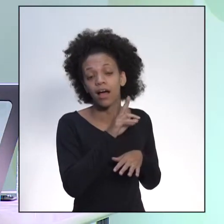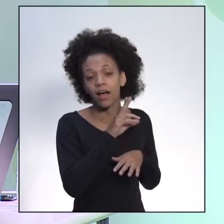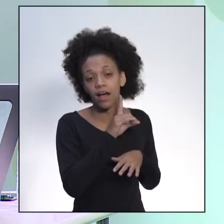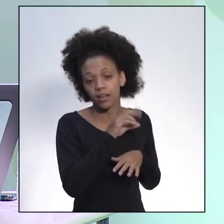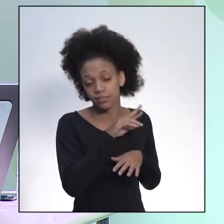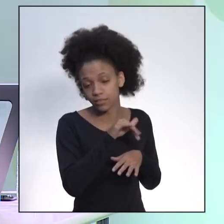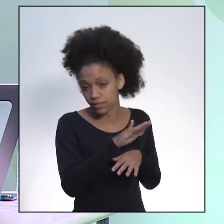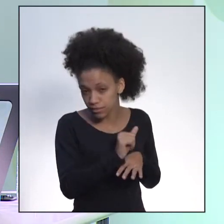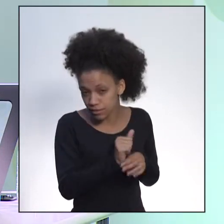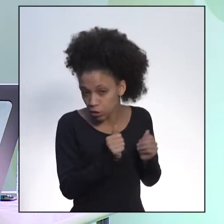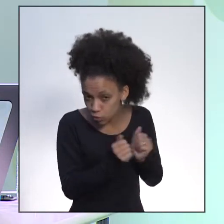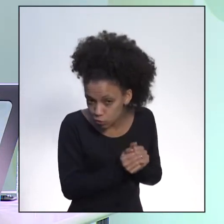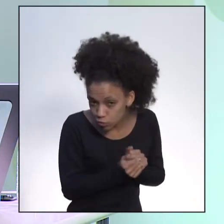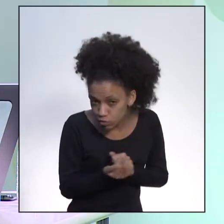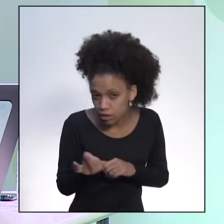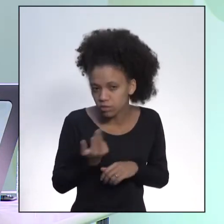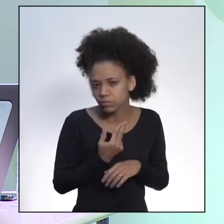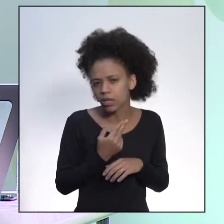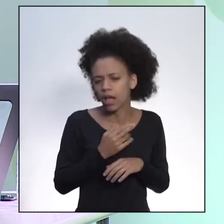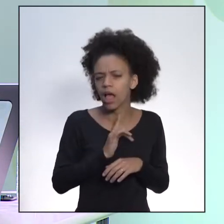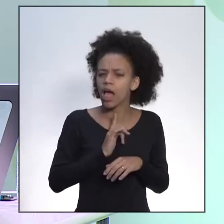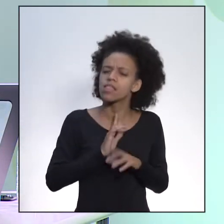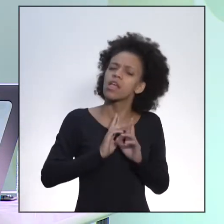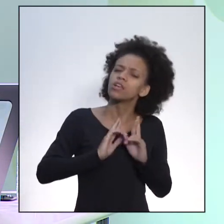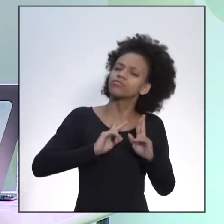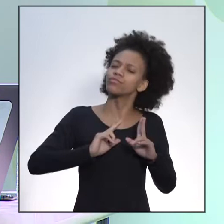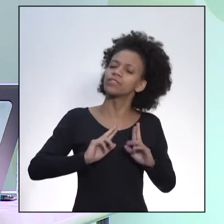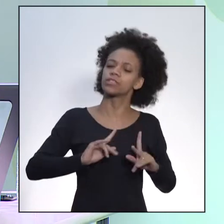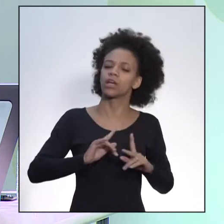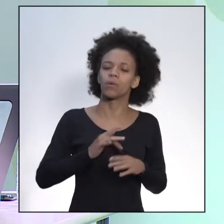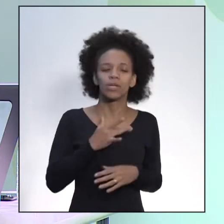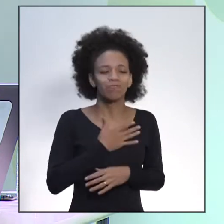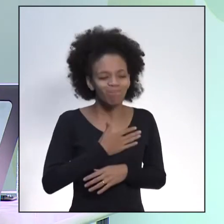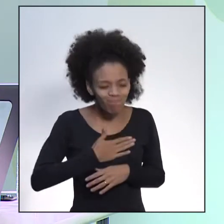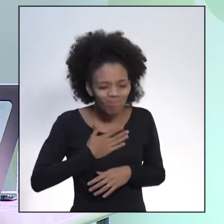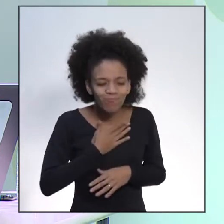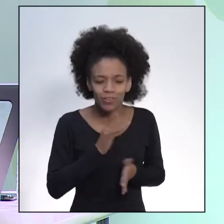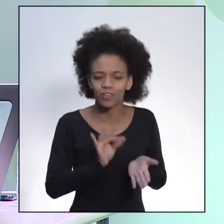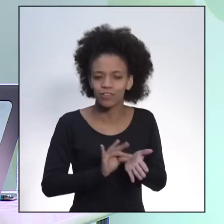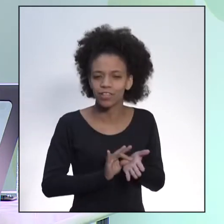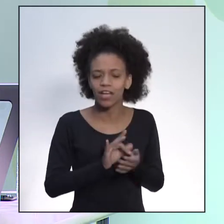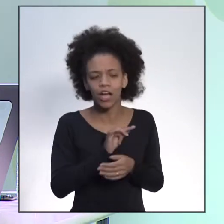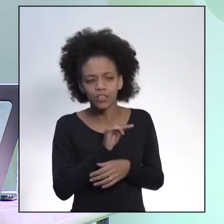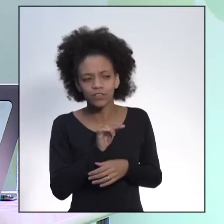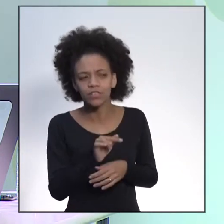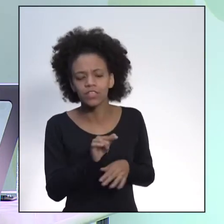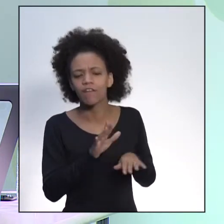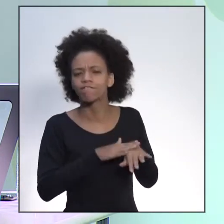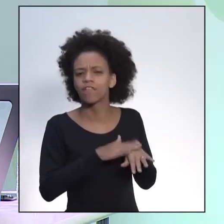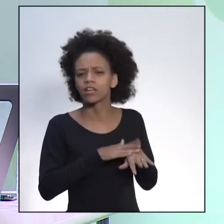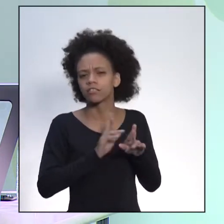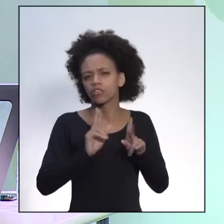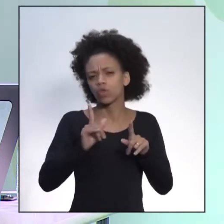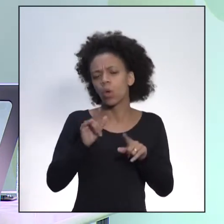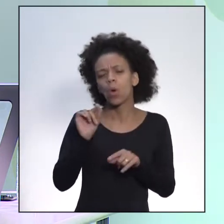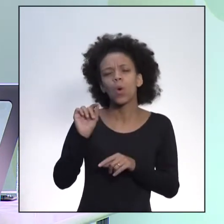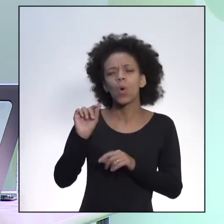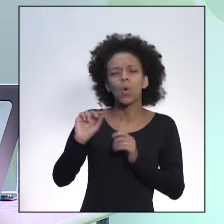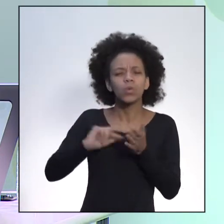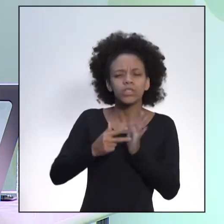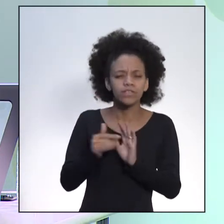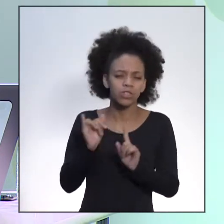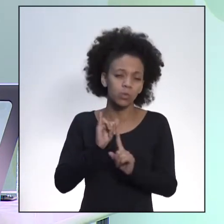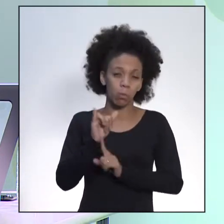com a resposta, tem uma diferenciação que você faz, que eu gosto tanto, que você faz diferenciação do que é bullying, do que